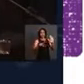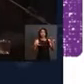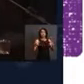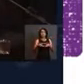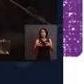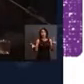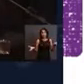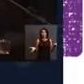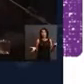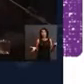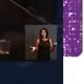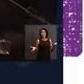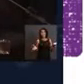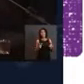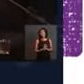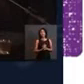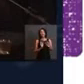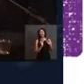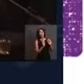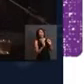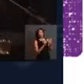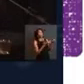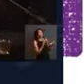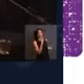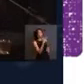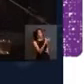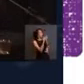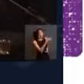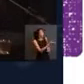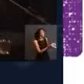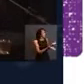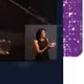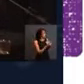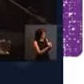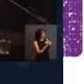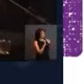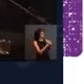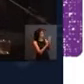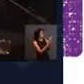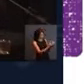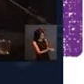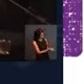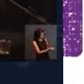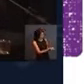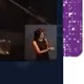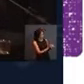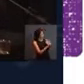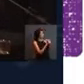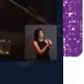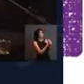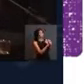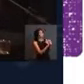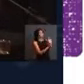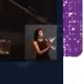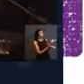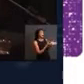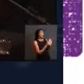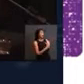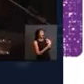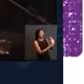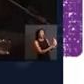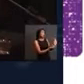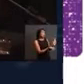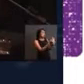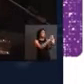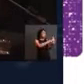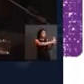turma. O que é que você acha? Você concorda? Que fatores contribuíram para esse